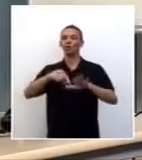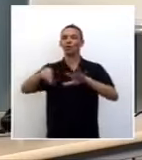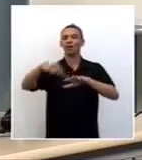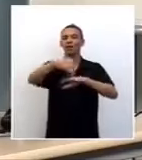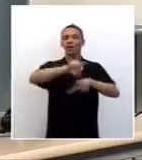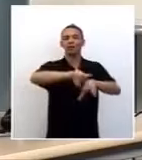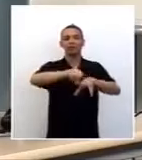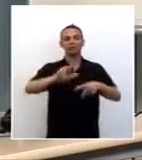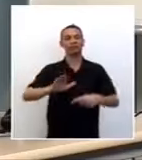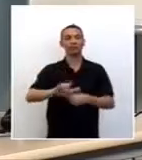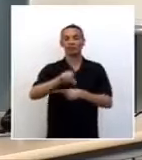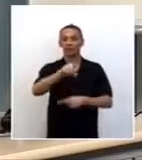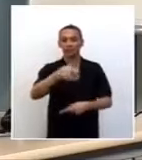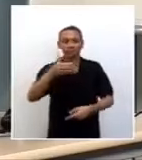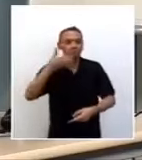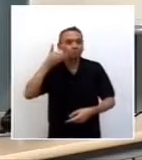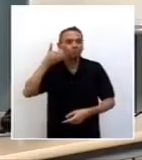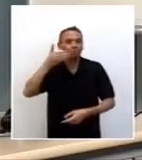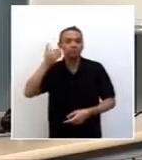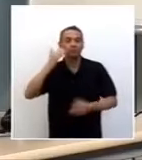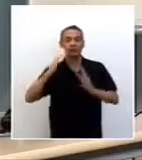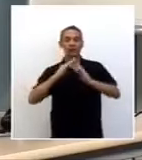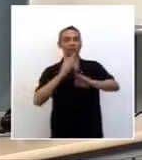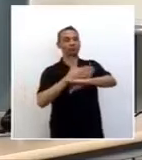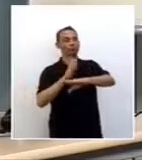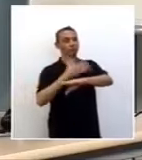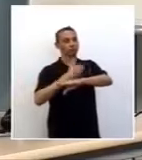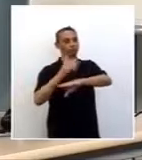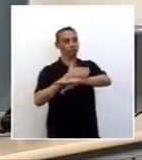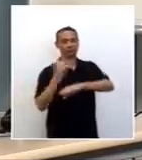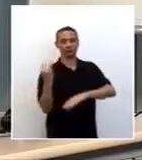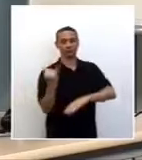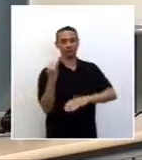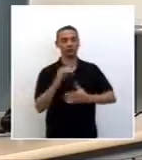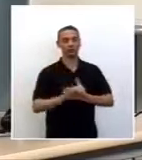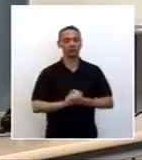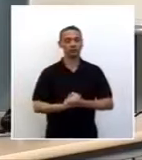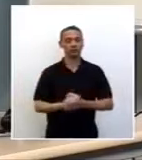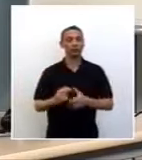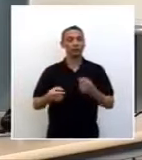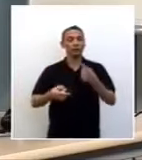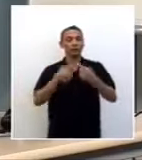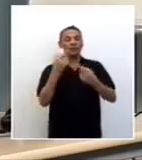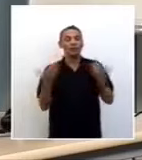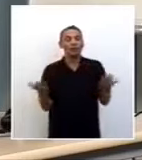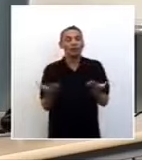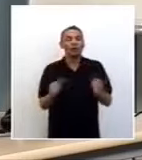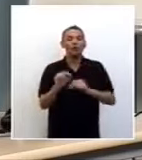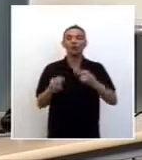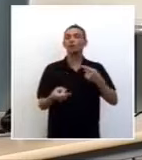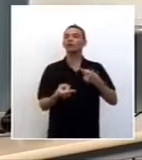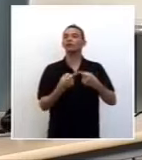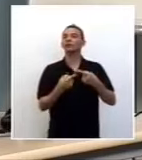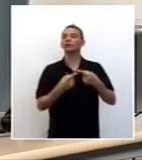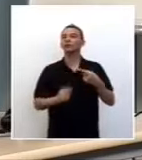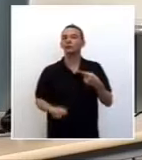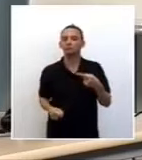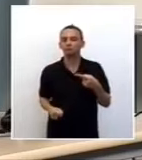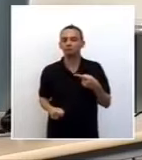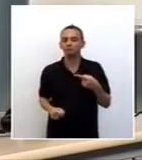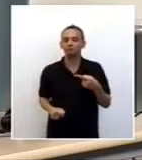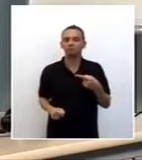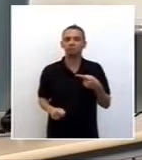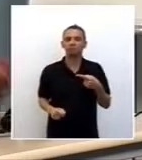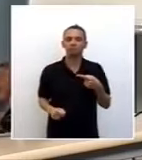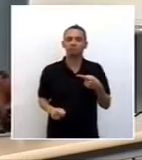estratégias e espero que vocês estejam praticando Então nós vamos começar com a nossa primeira estratégia que é o ipq